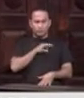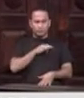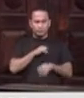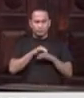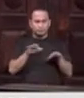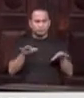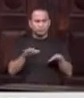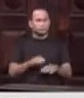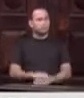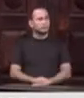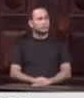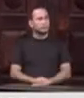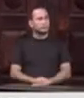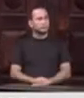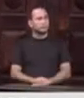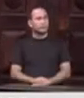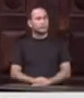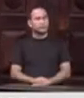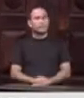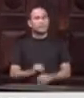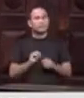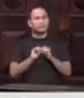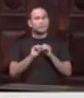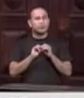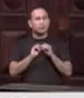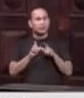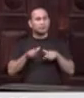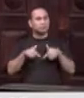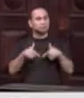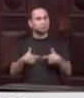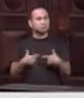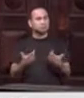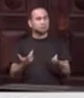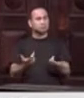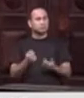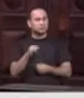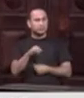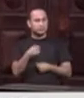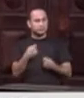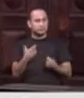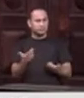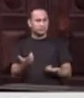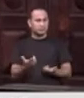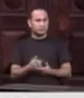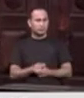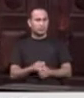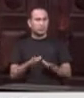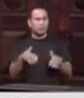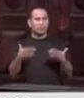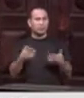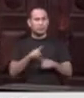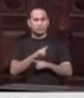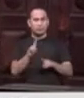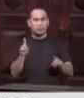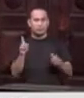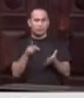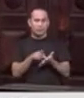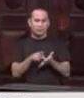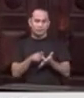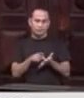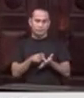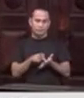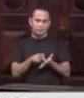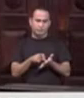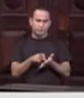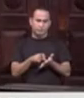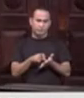ostensivo, colocando em atividades desprezíveis, desnecessárias, quando isto não é verdade.